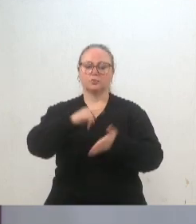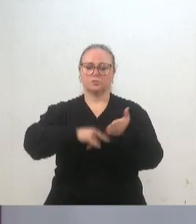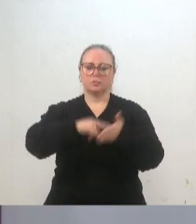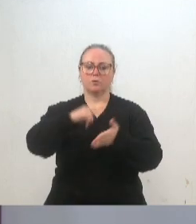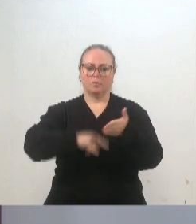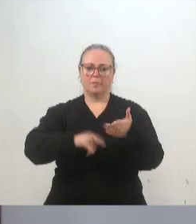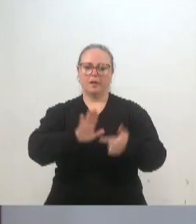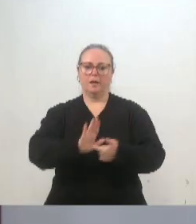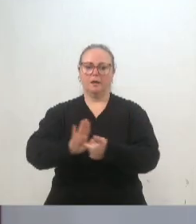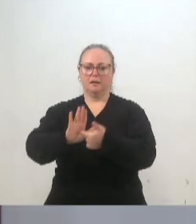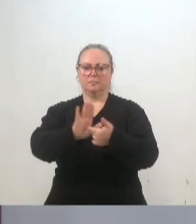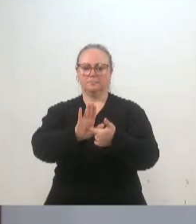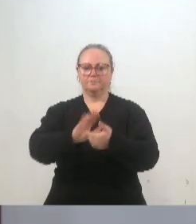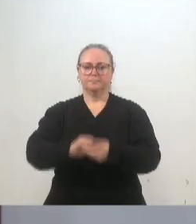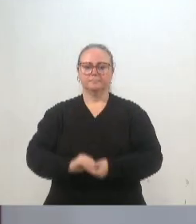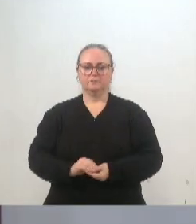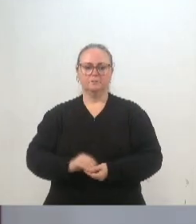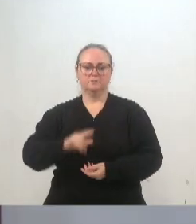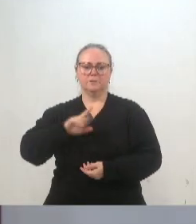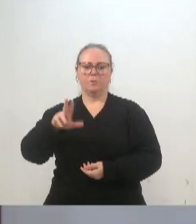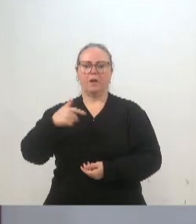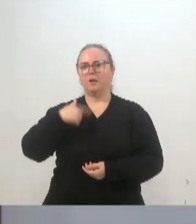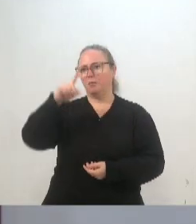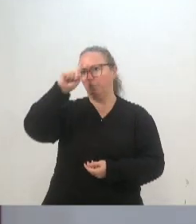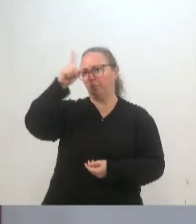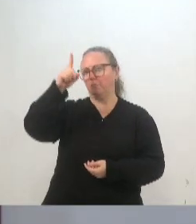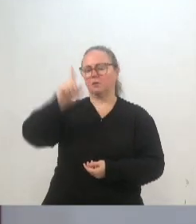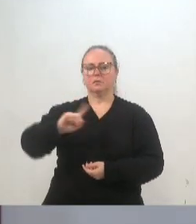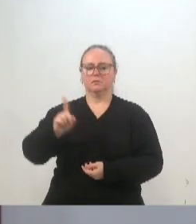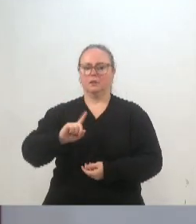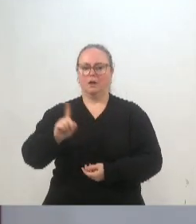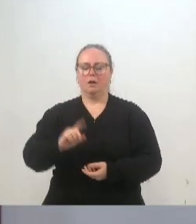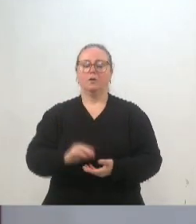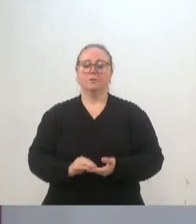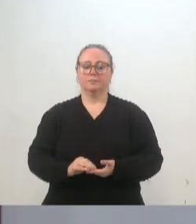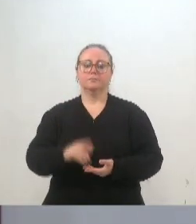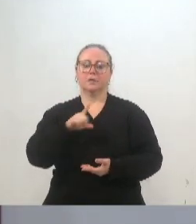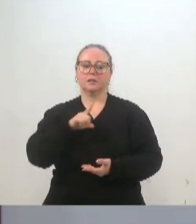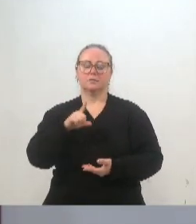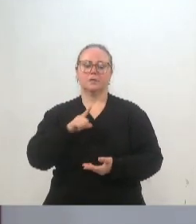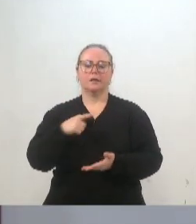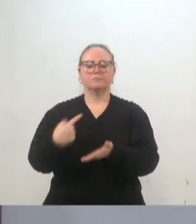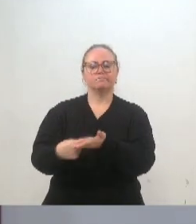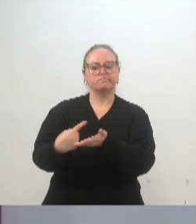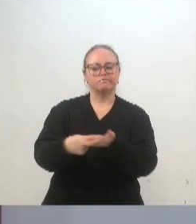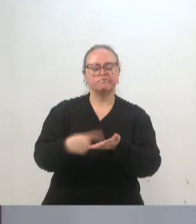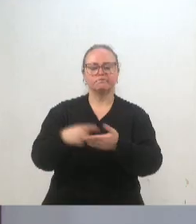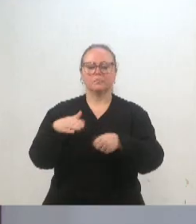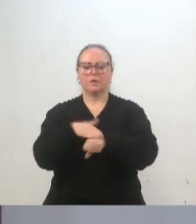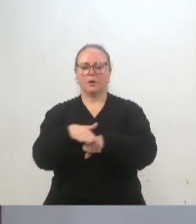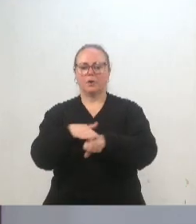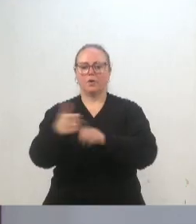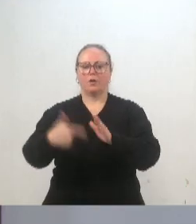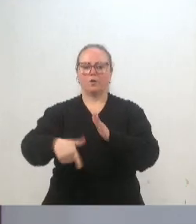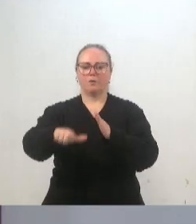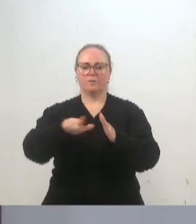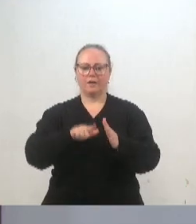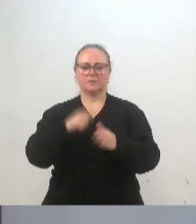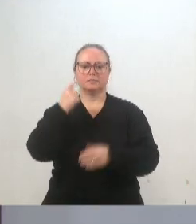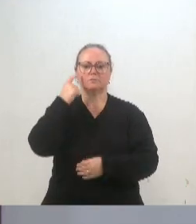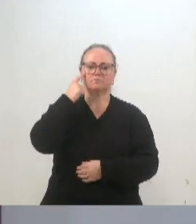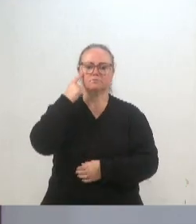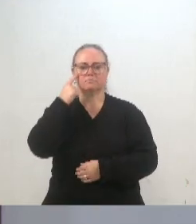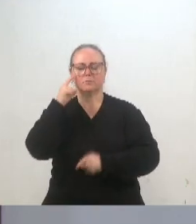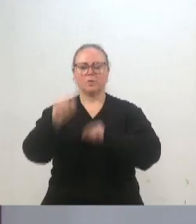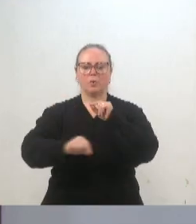falado aqui, nunca surge da minha cabeça. É sempre um consenso, é sempre uma conversa feita antes, para suscitar se